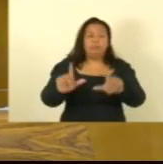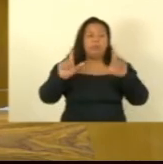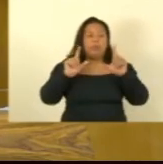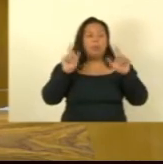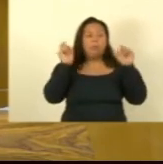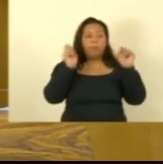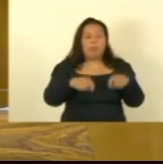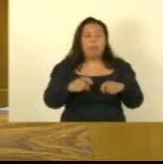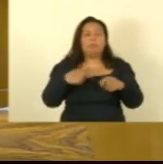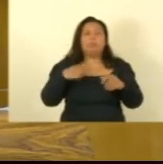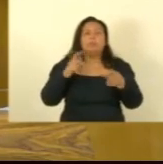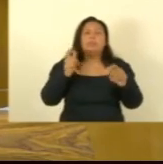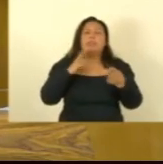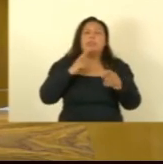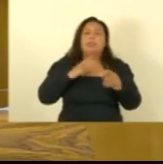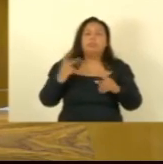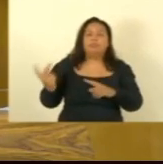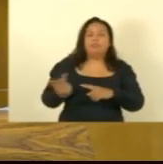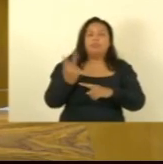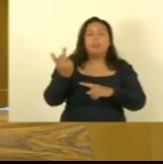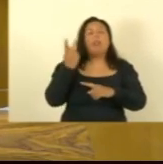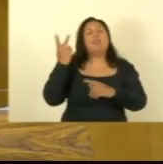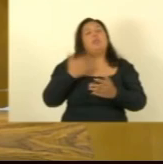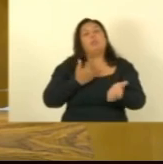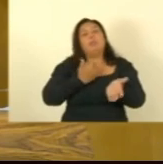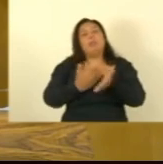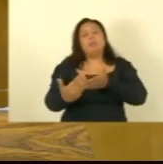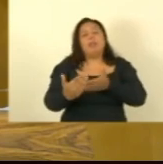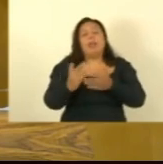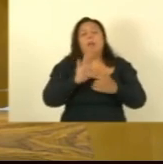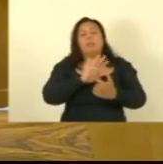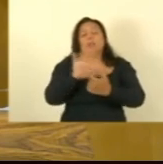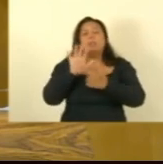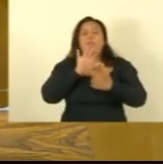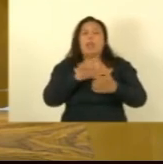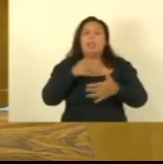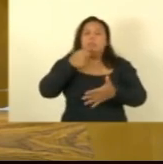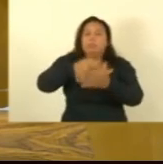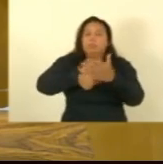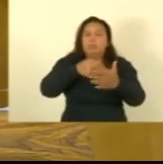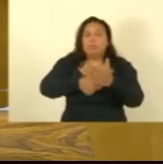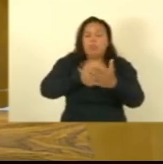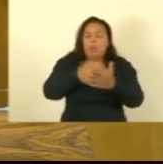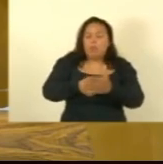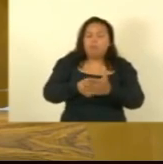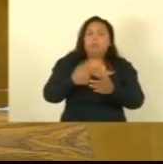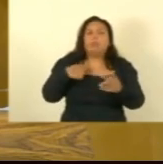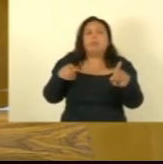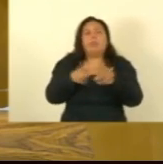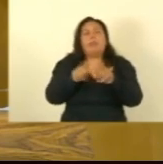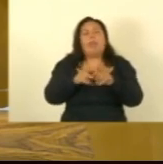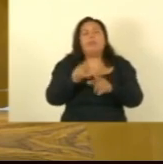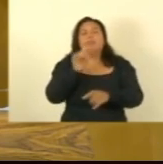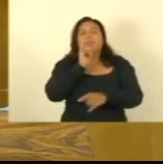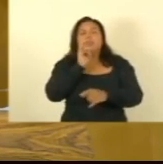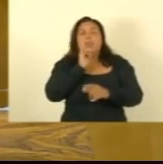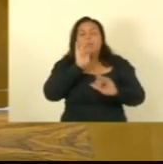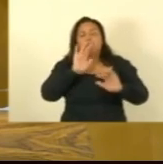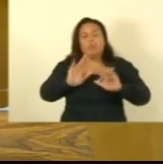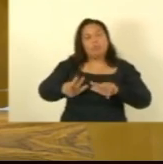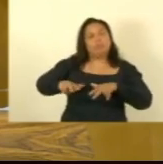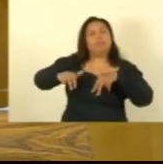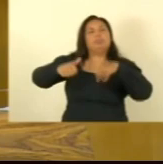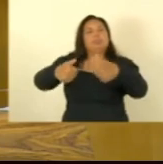ser vencedora e assim extrair das cenas daquela luta o exemplo de bravura que na década de